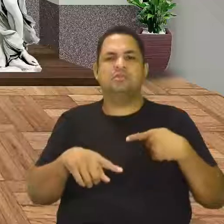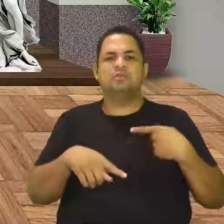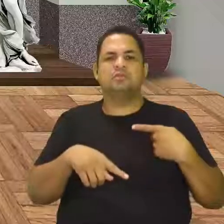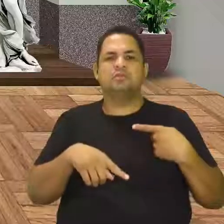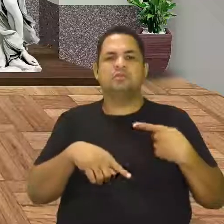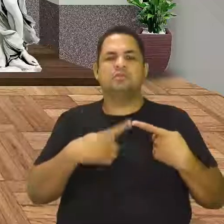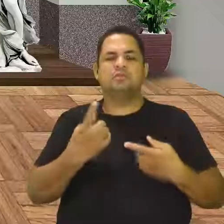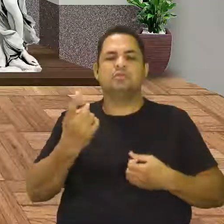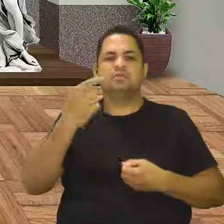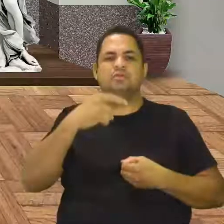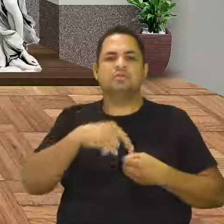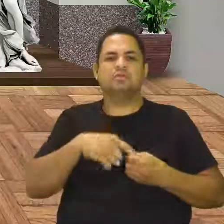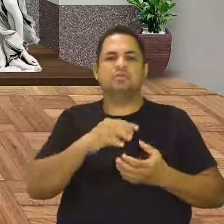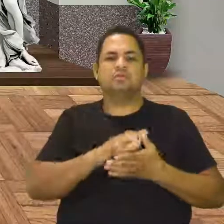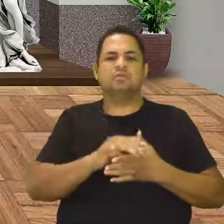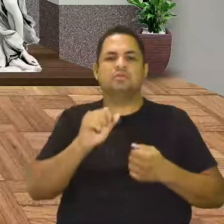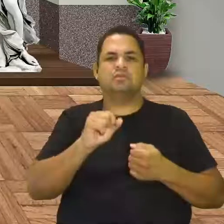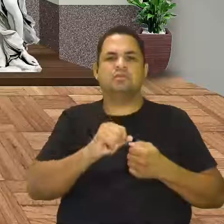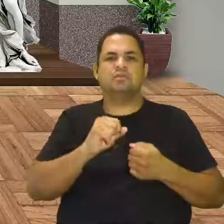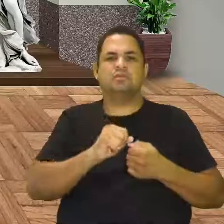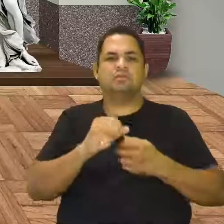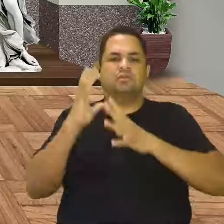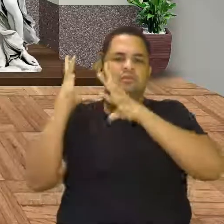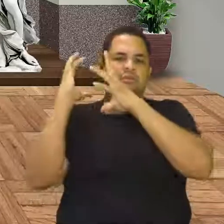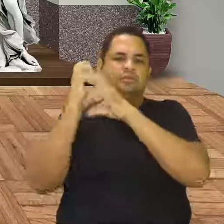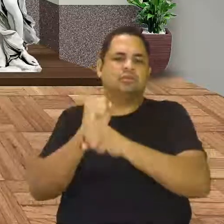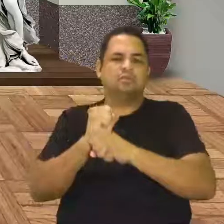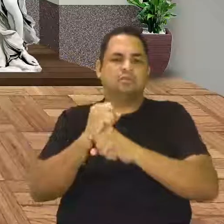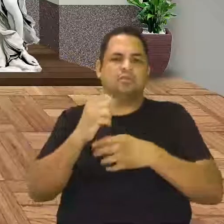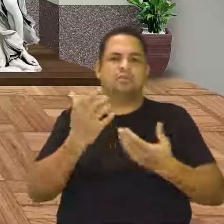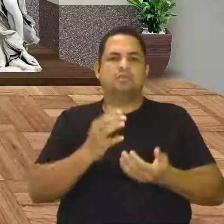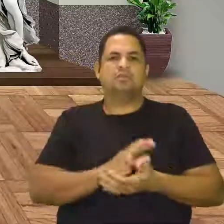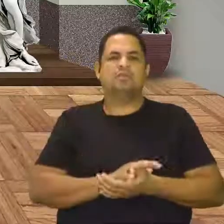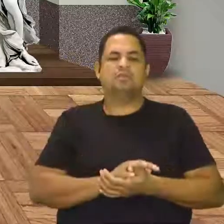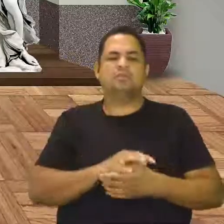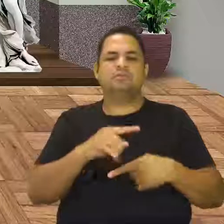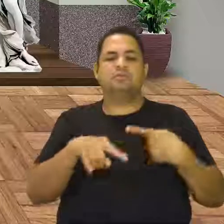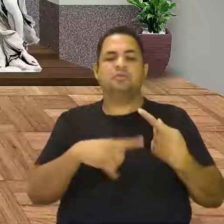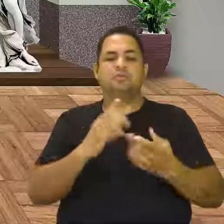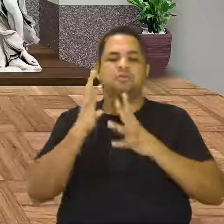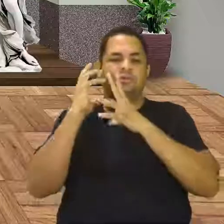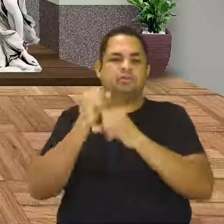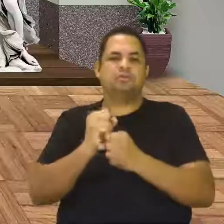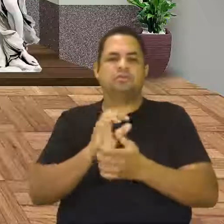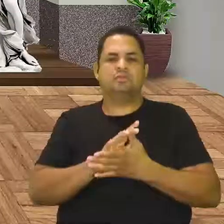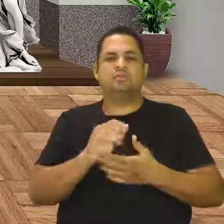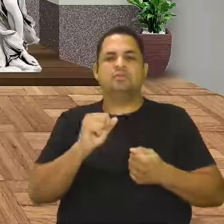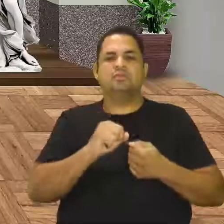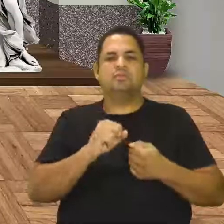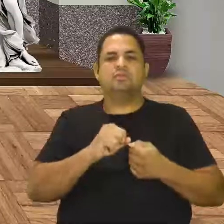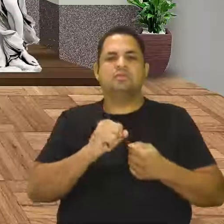estava assentado em sua terra é o povo que vai ficar sem